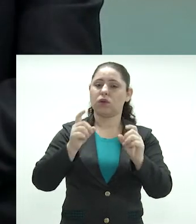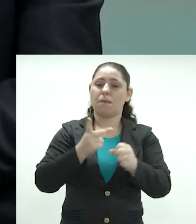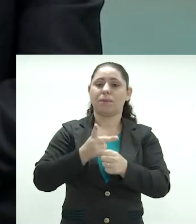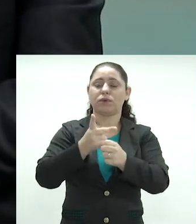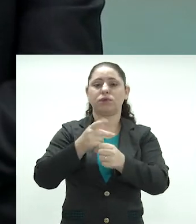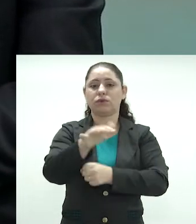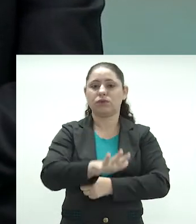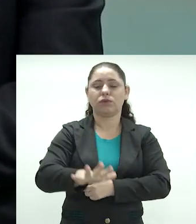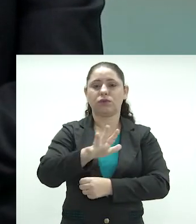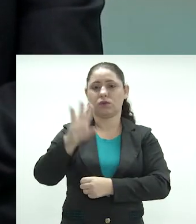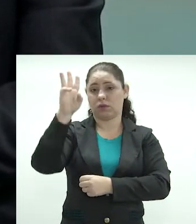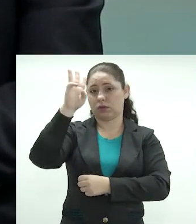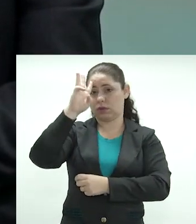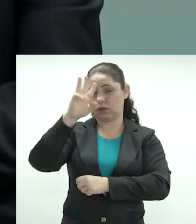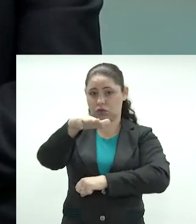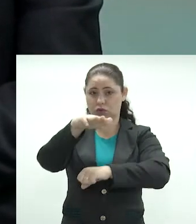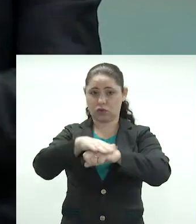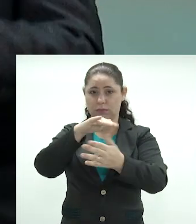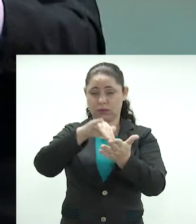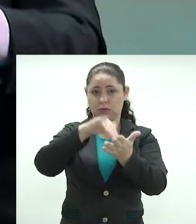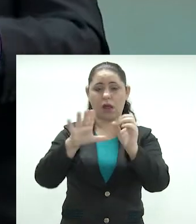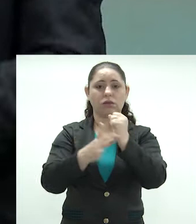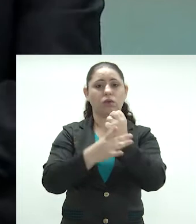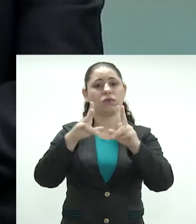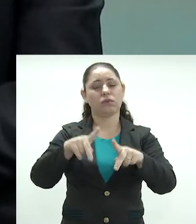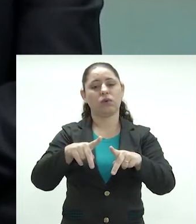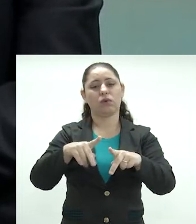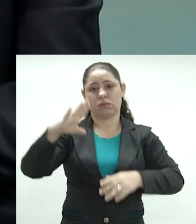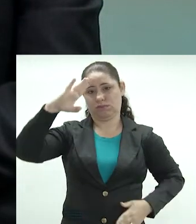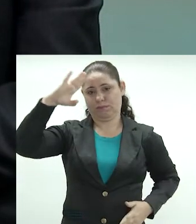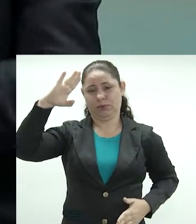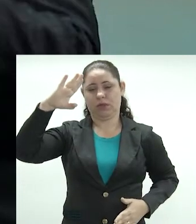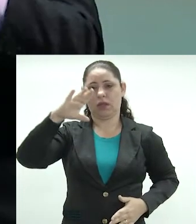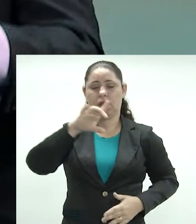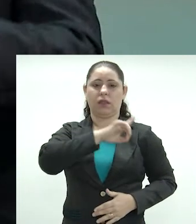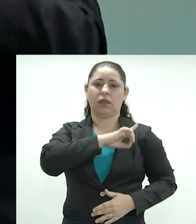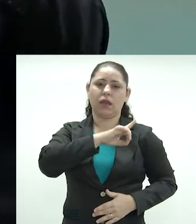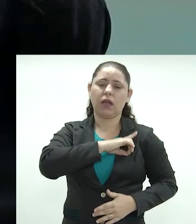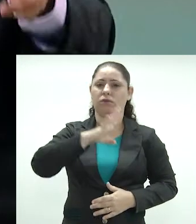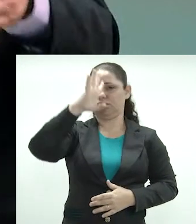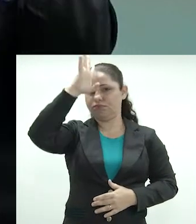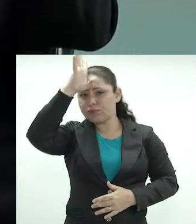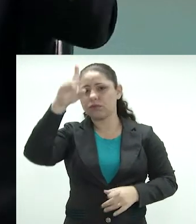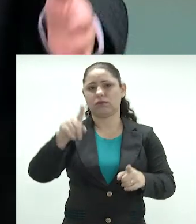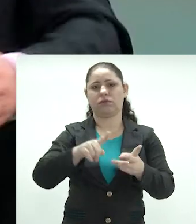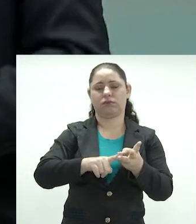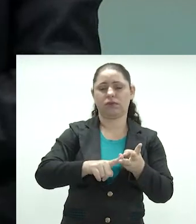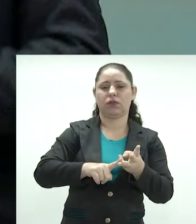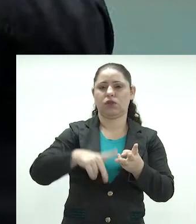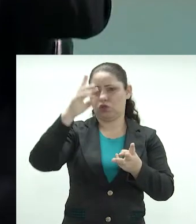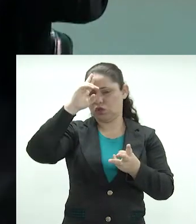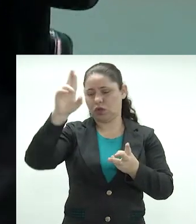funcionando. Tivemos uma reunião na Procuradoria-Geral na terça-feira, no qual eu chamei o secretário de Segurança Pública, comandante-geral da PM, delegado-geral, comandante